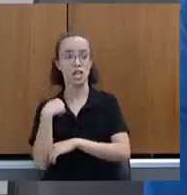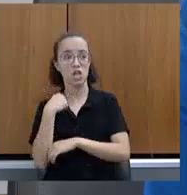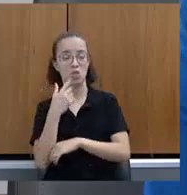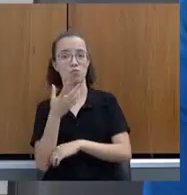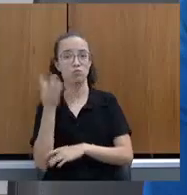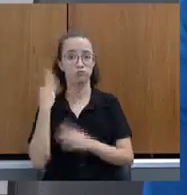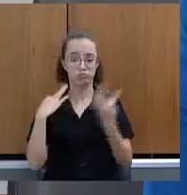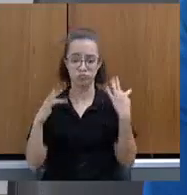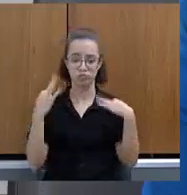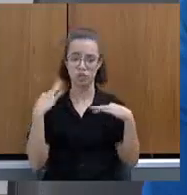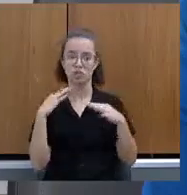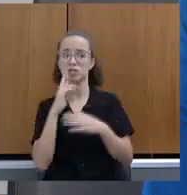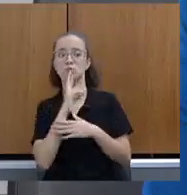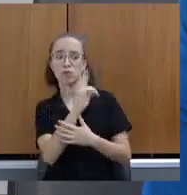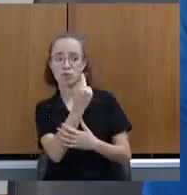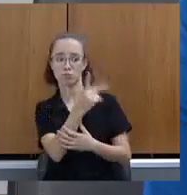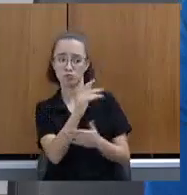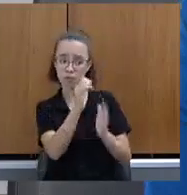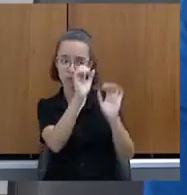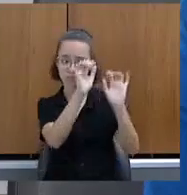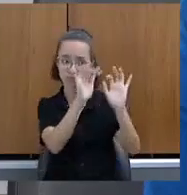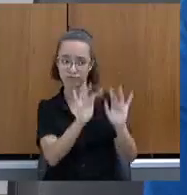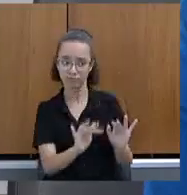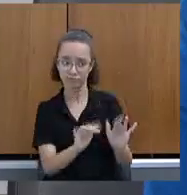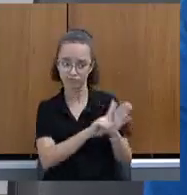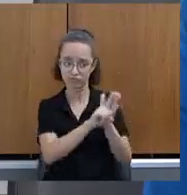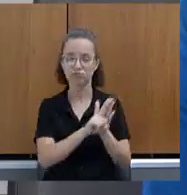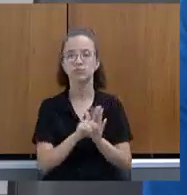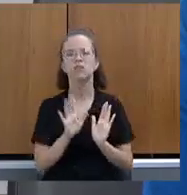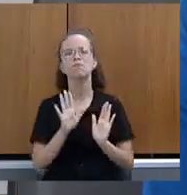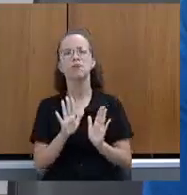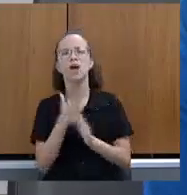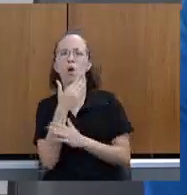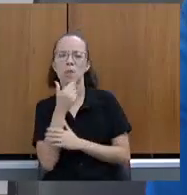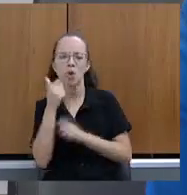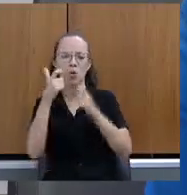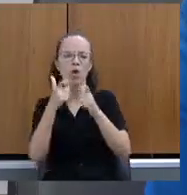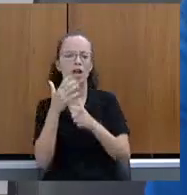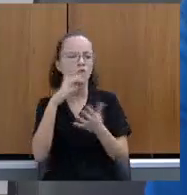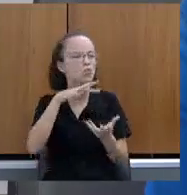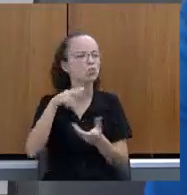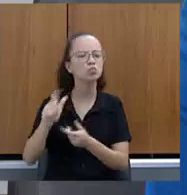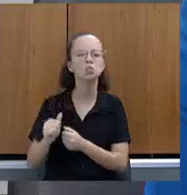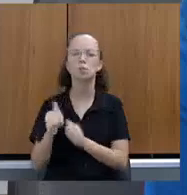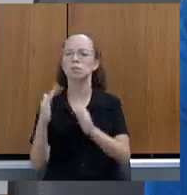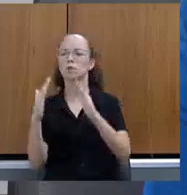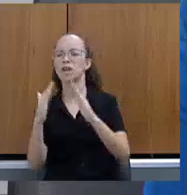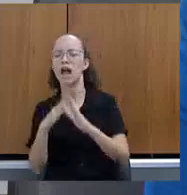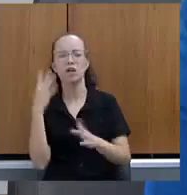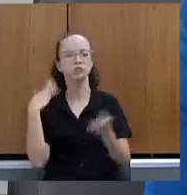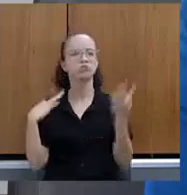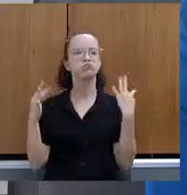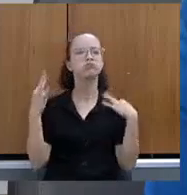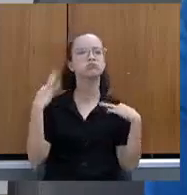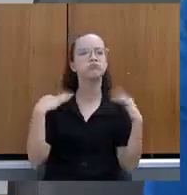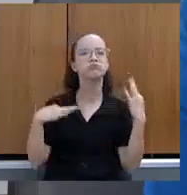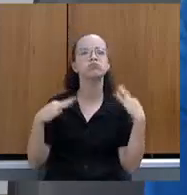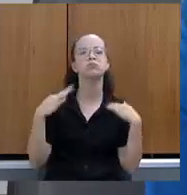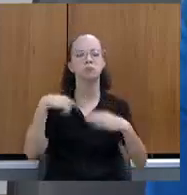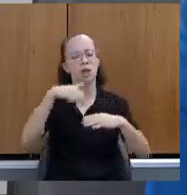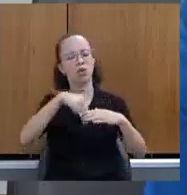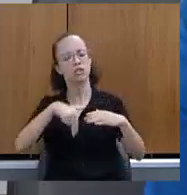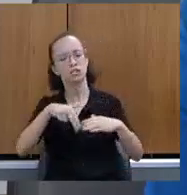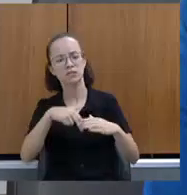turistas que respondeu sua pesquisa Mas vai ser o melhor lugar do mundo para se morar para fazer turismo para nossa